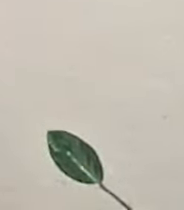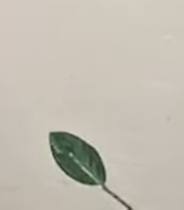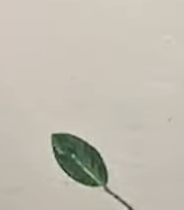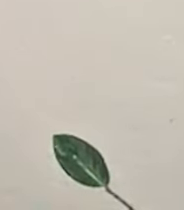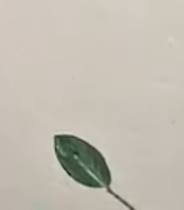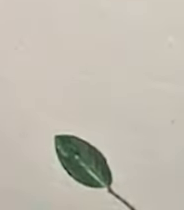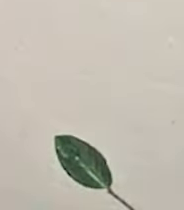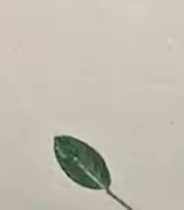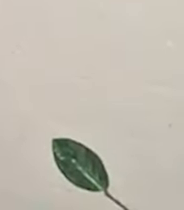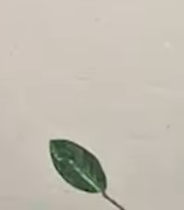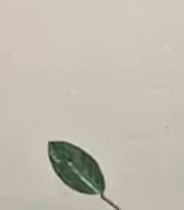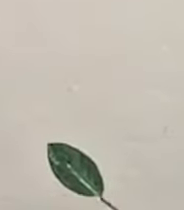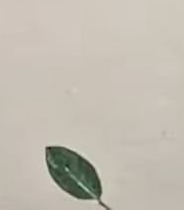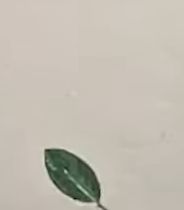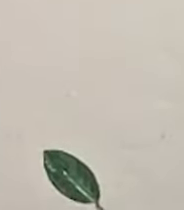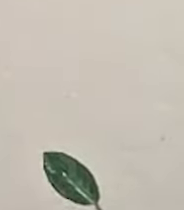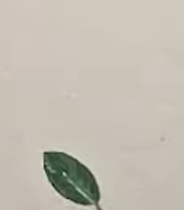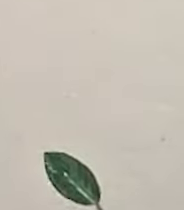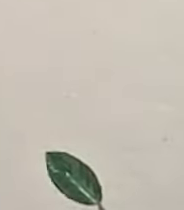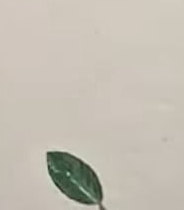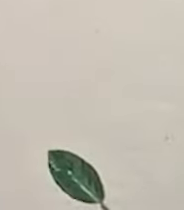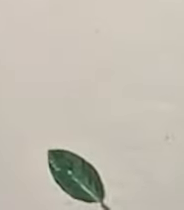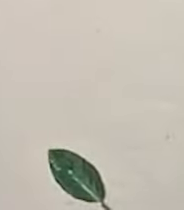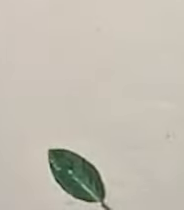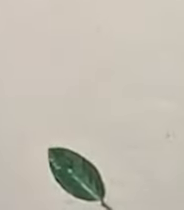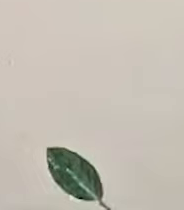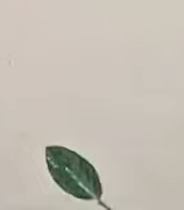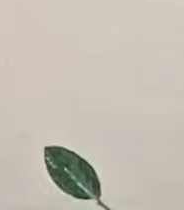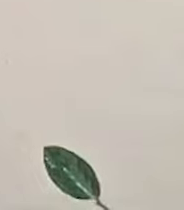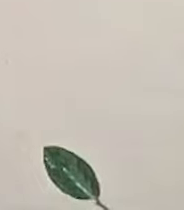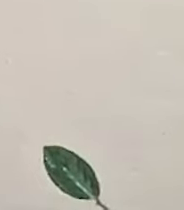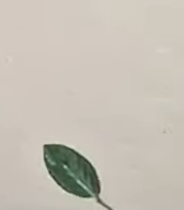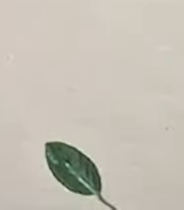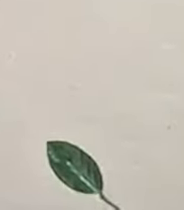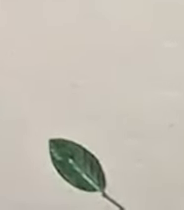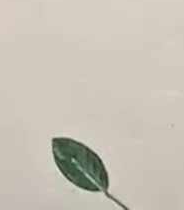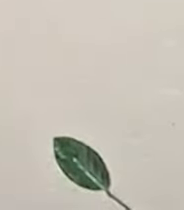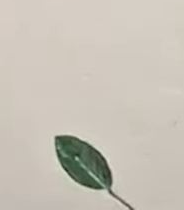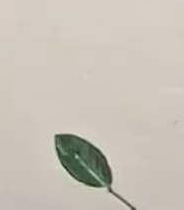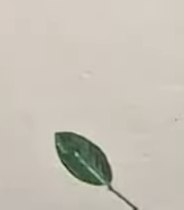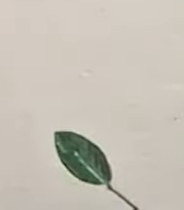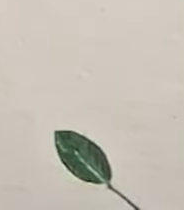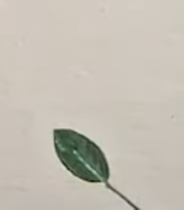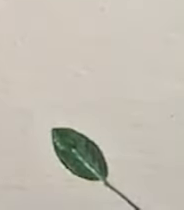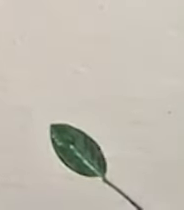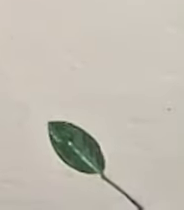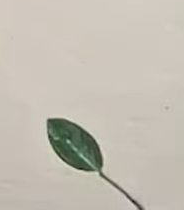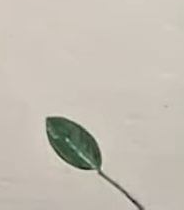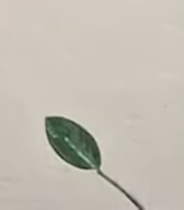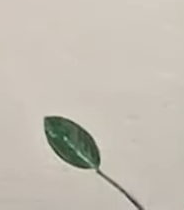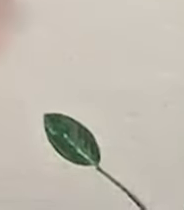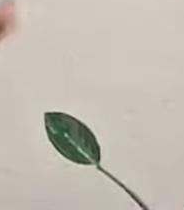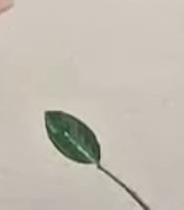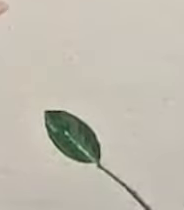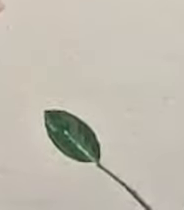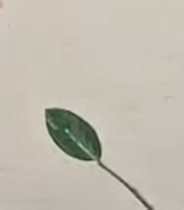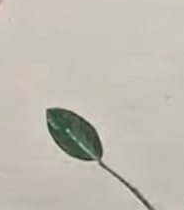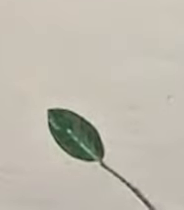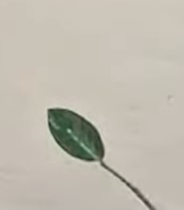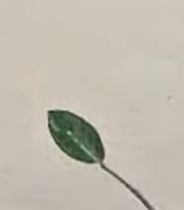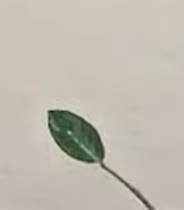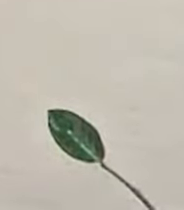tanta empolgação, elas são tão divertidas e também gostam de aprender mais da palavra do Senhor. Então